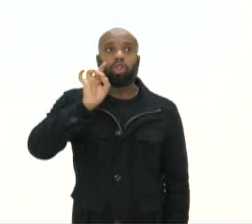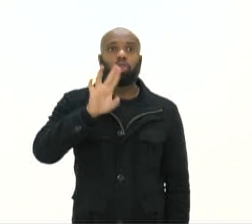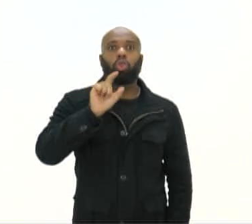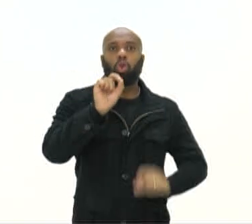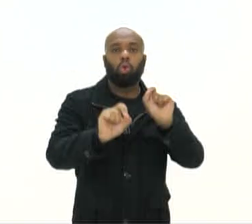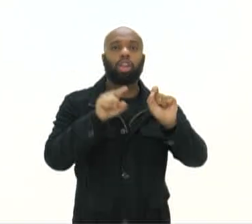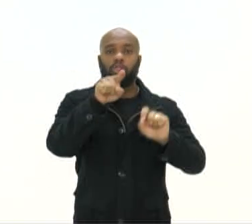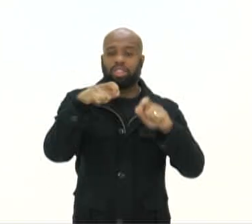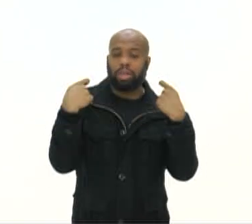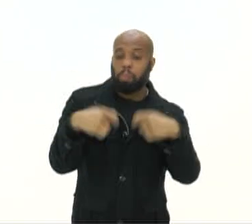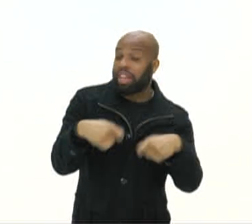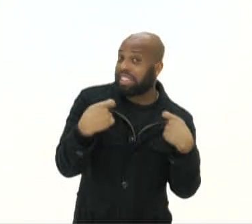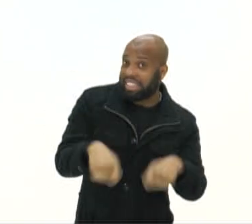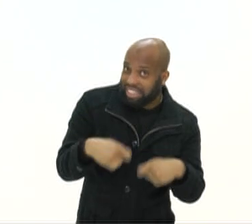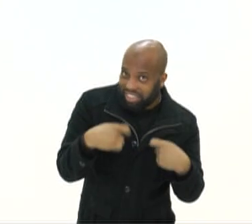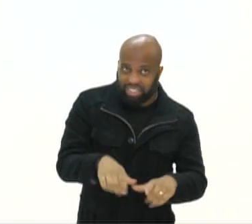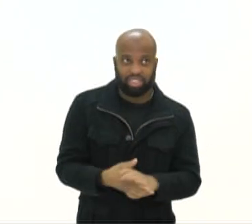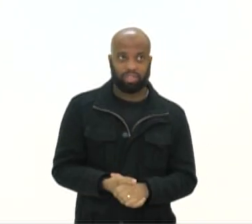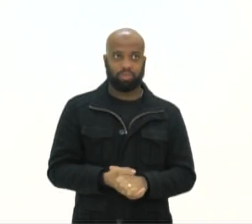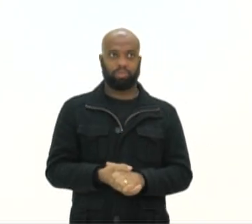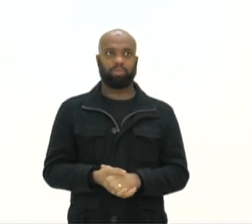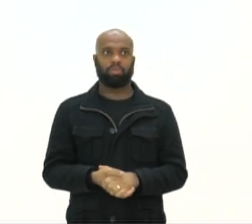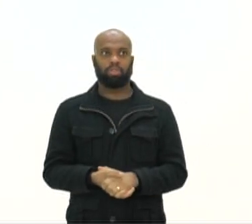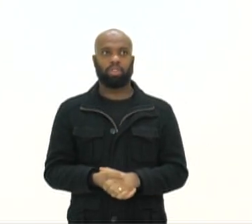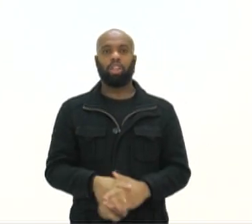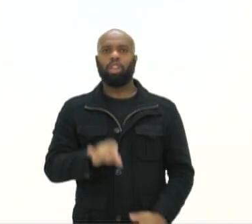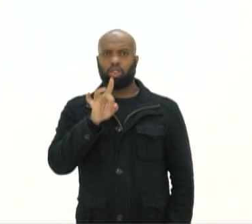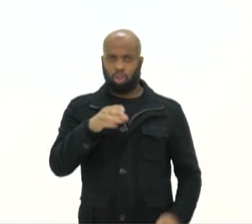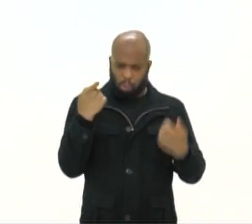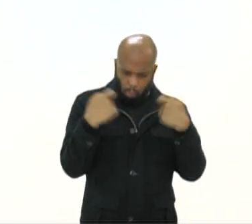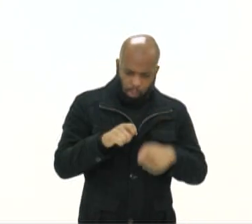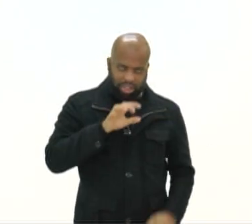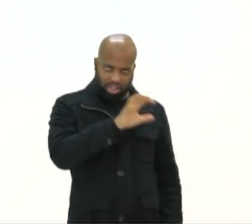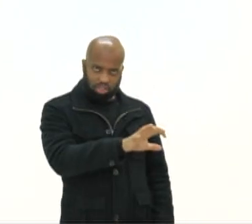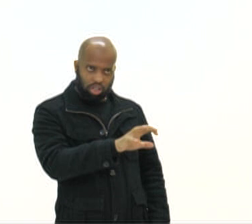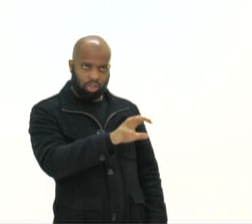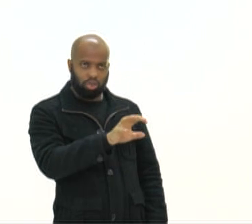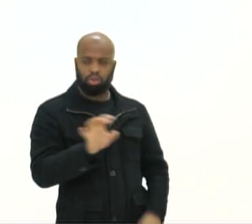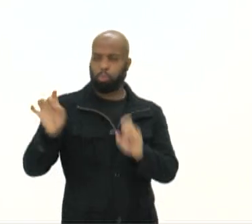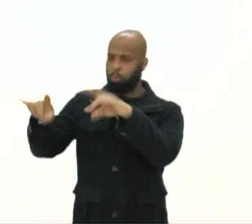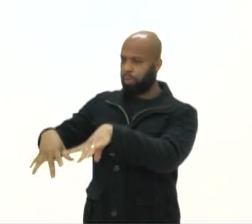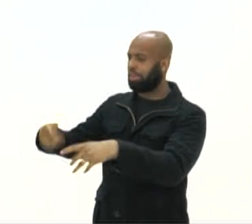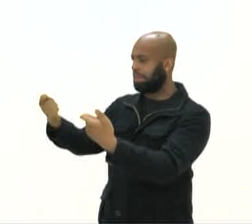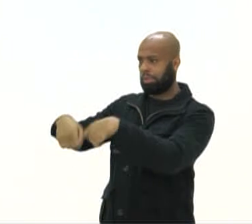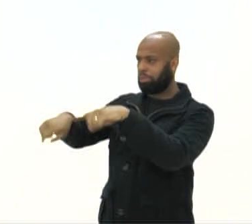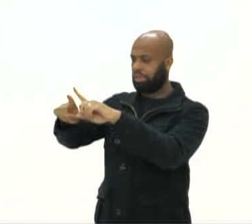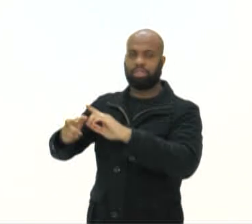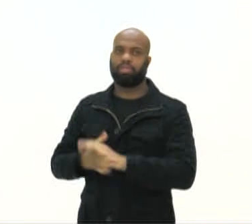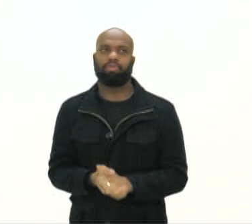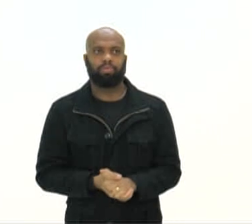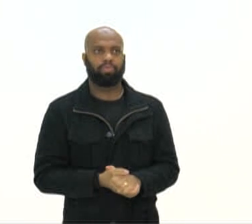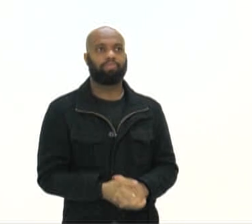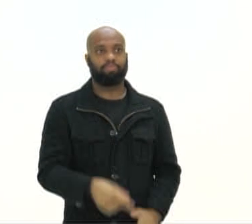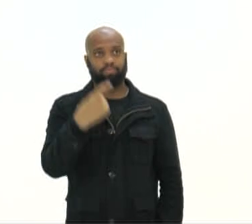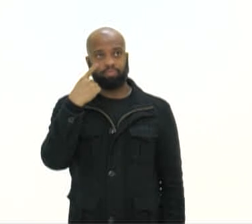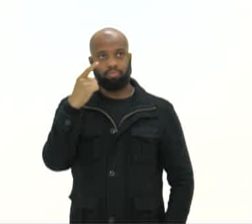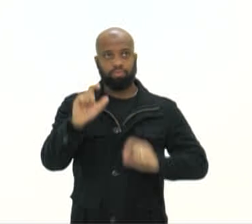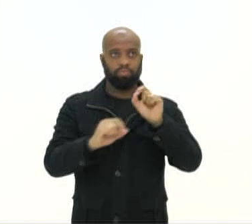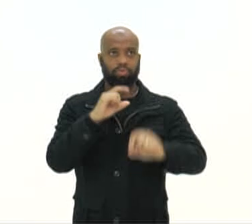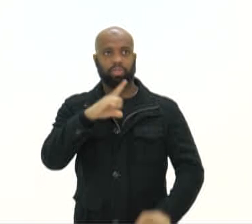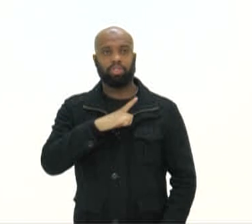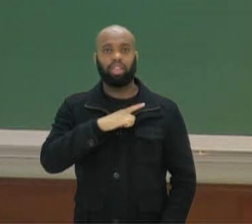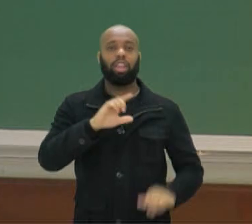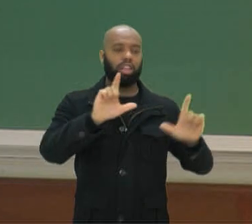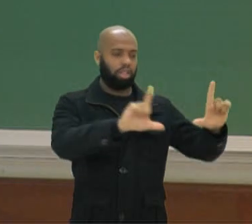que você precisa. Tanto que é só esse pedacinho que você precisa, o resto não, tá? Então, olha só.